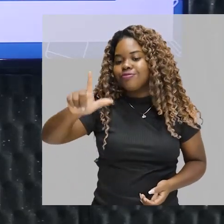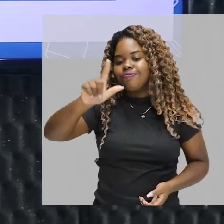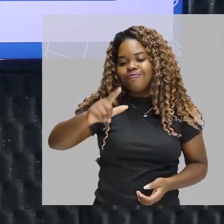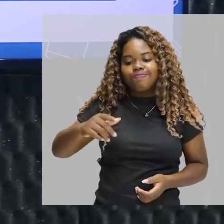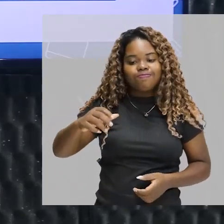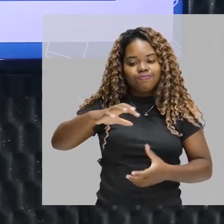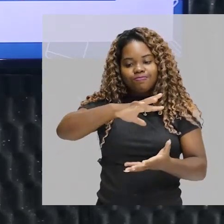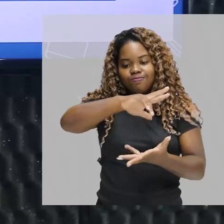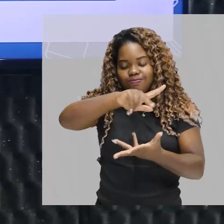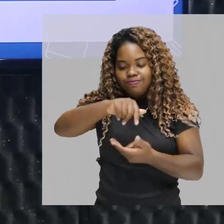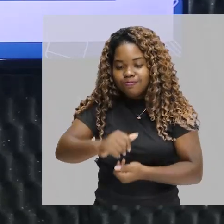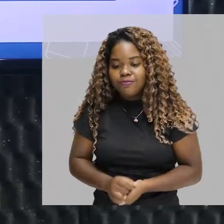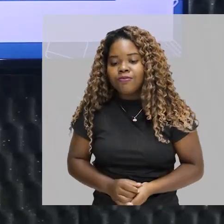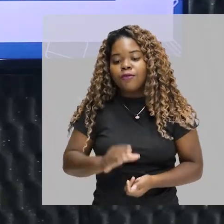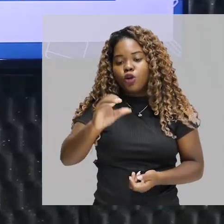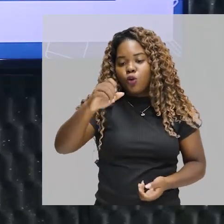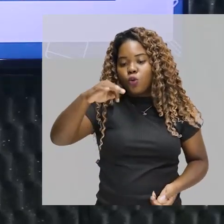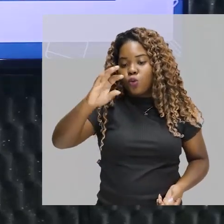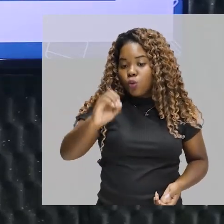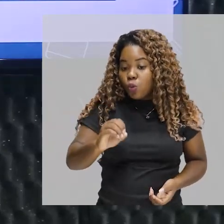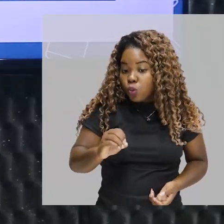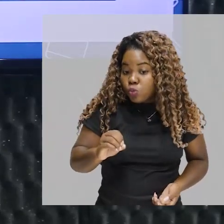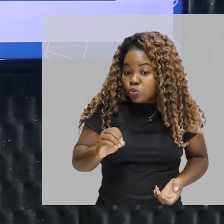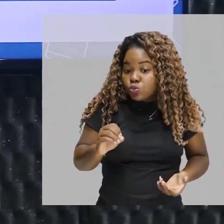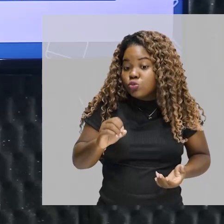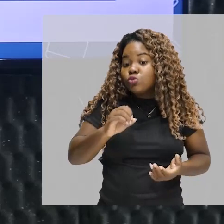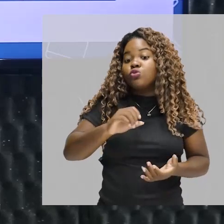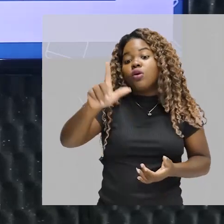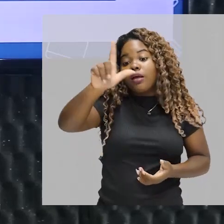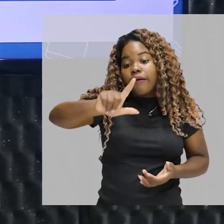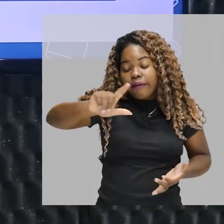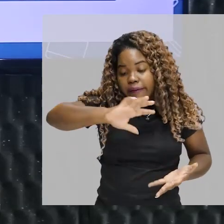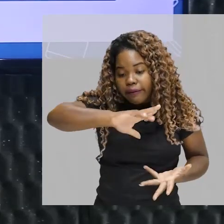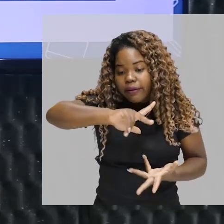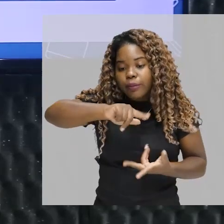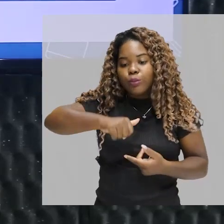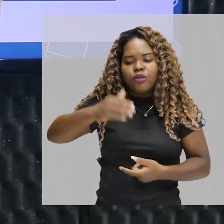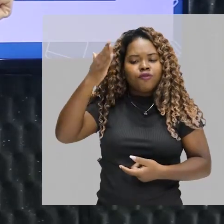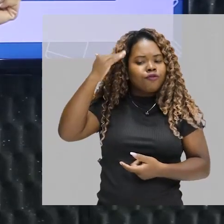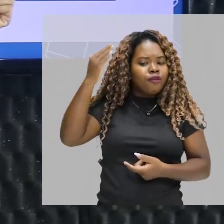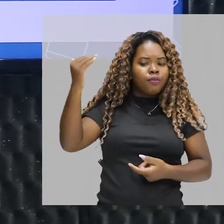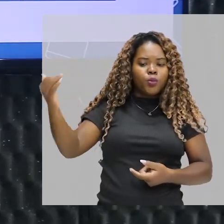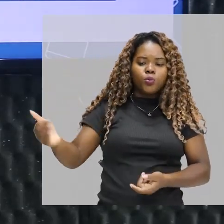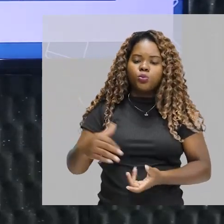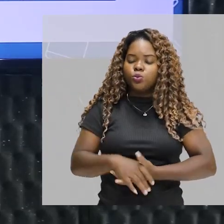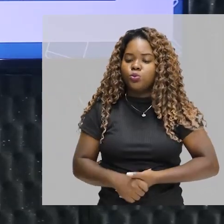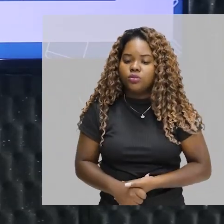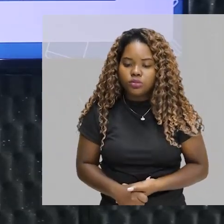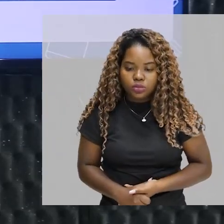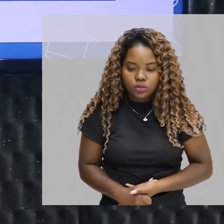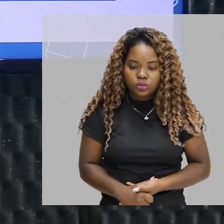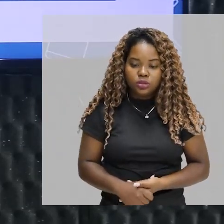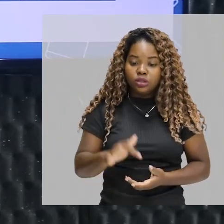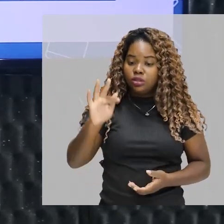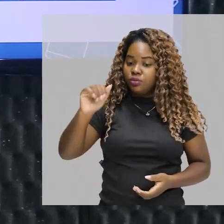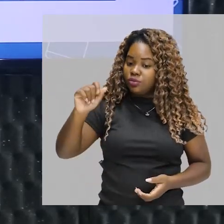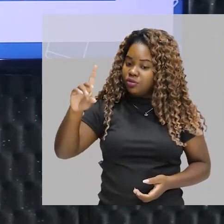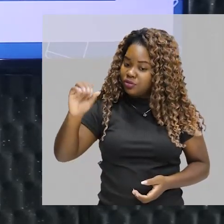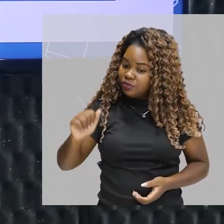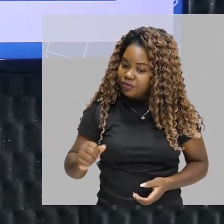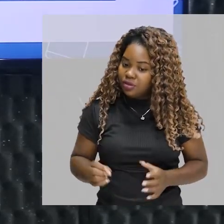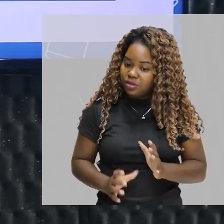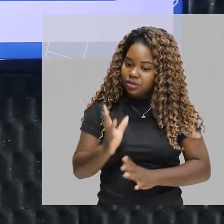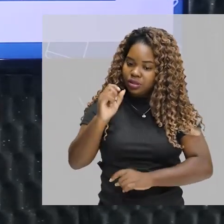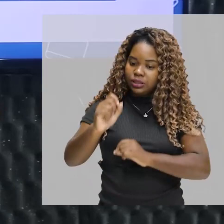atenção. Os contos são clássicos da literatura mundial, claro. E os de fadas, né, têm origem